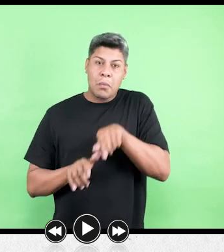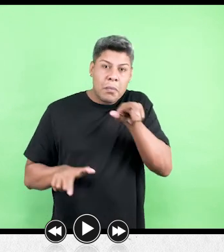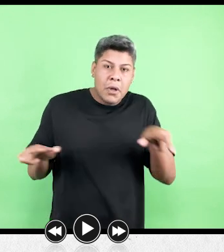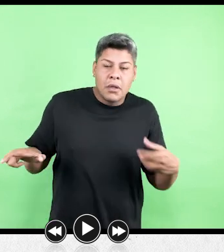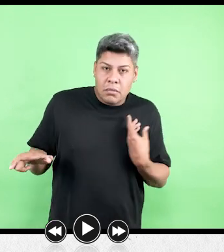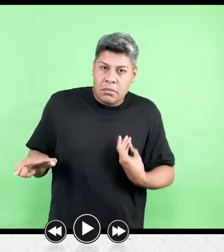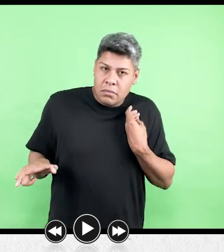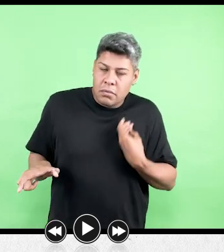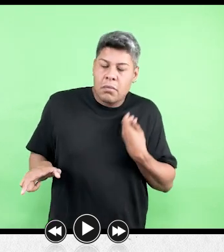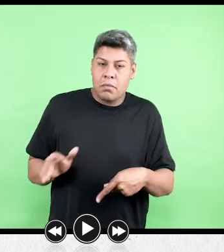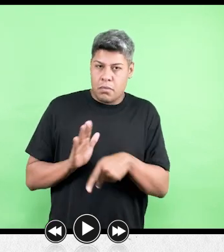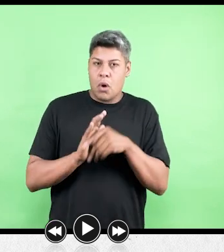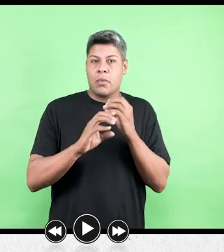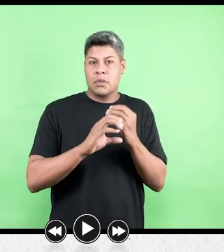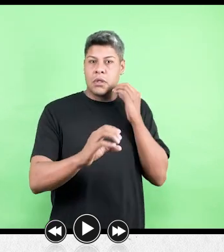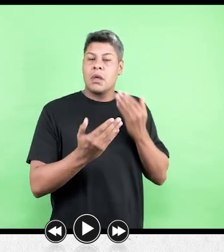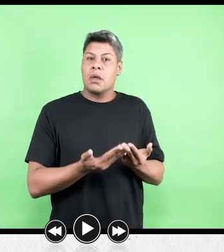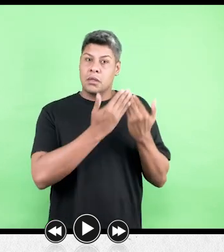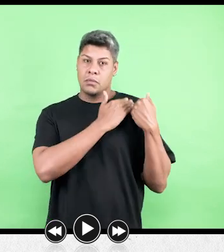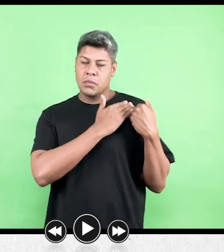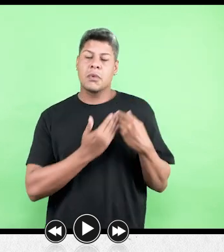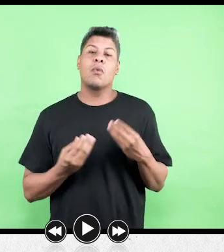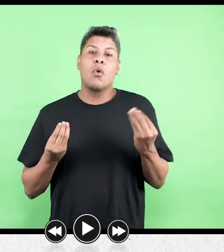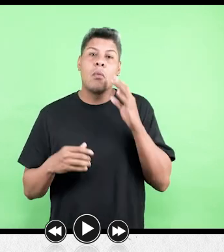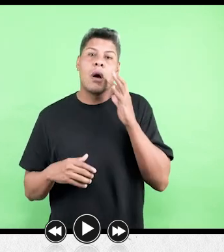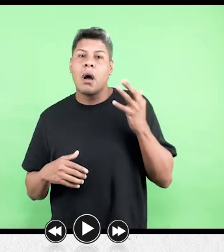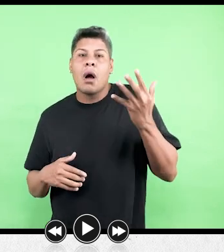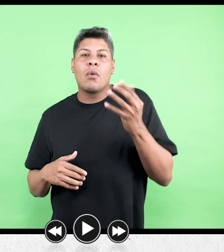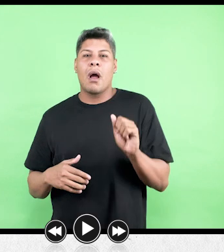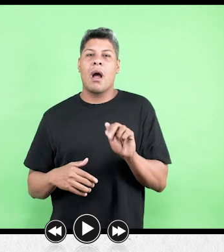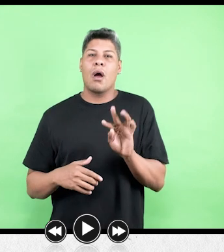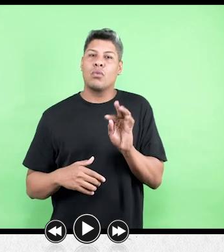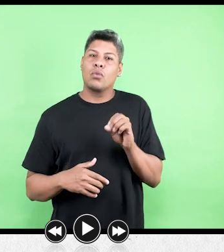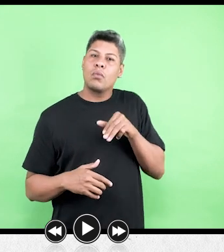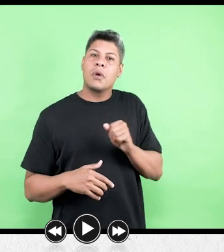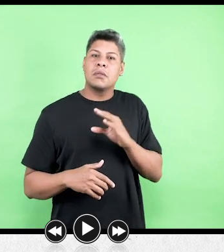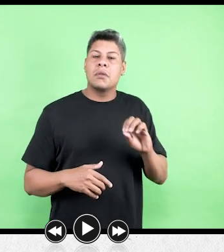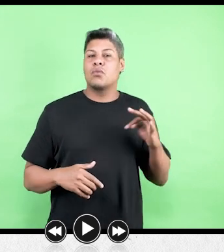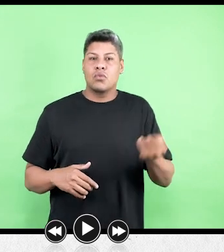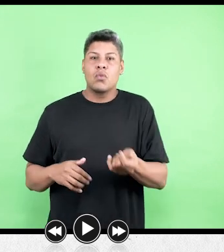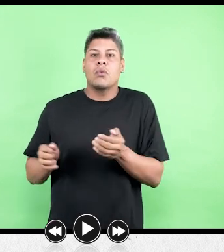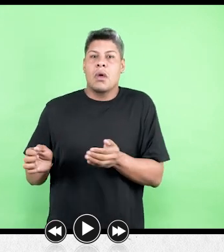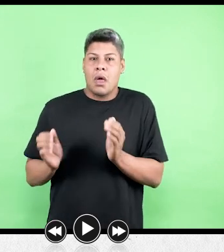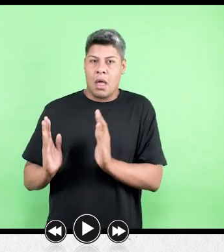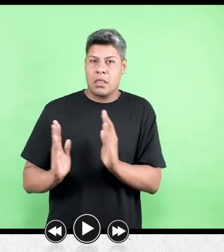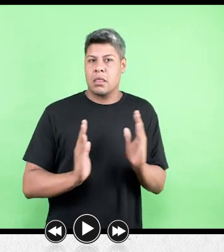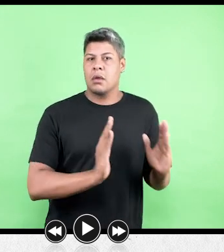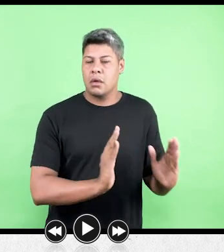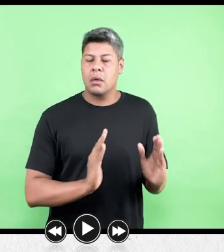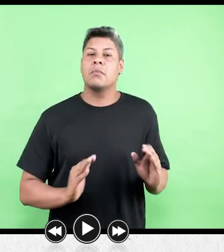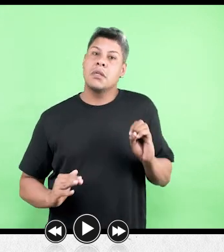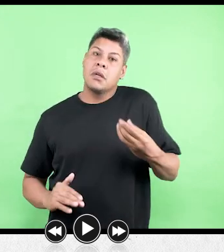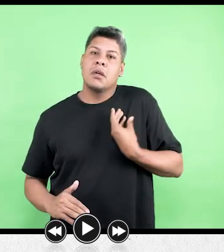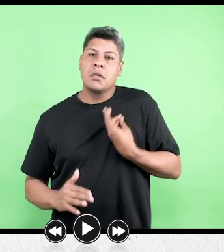operadores, entre o engenheiro responsável, por exemplo, como que ocorre a automação, né, de todas as etapas do tratamento, se existe